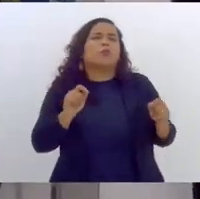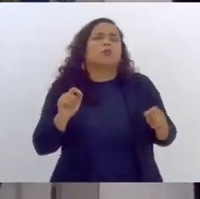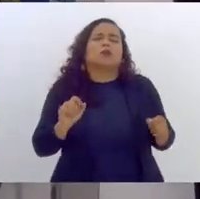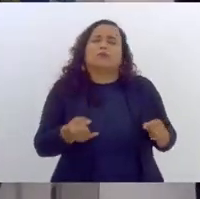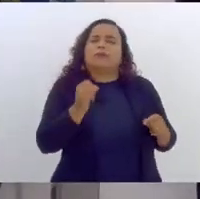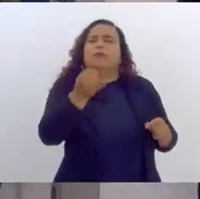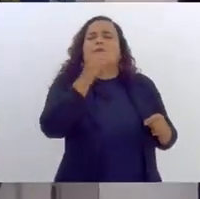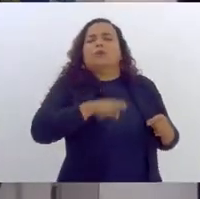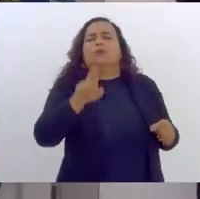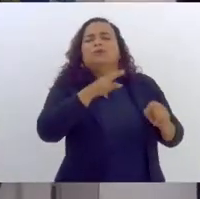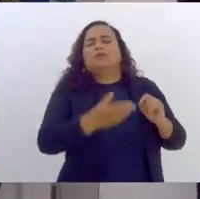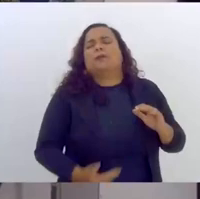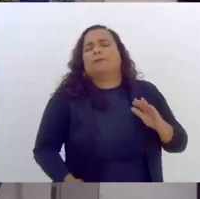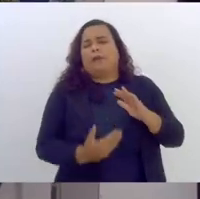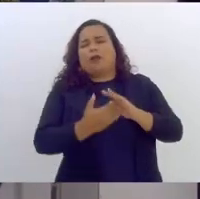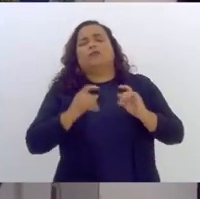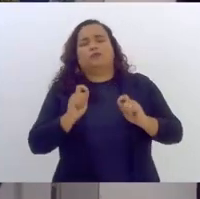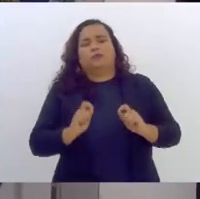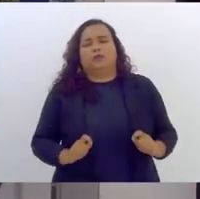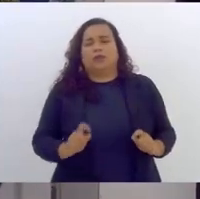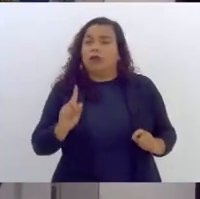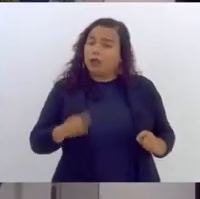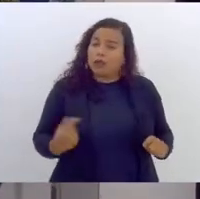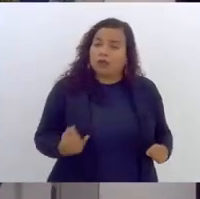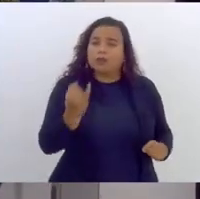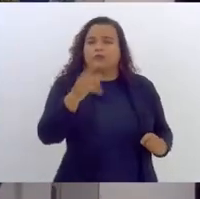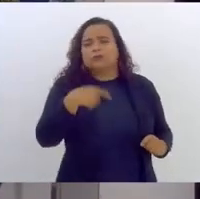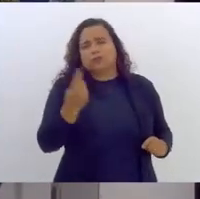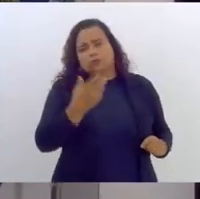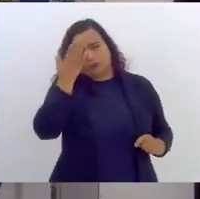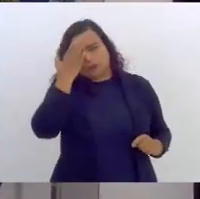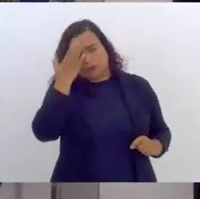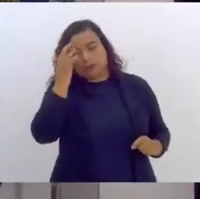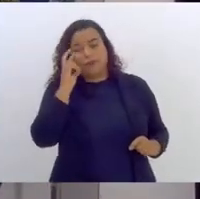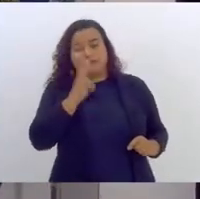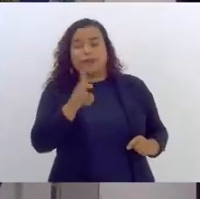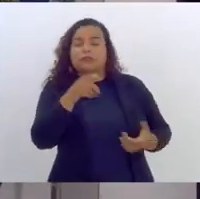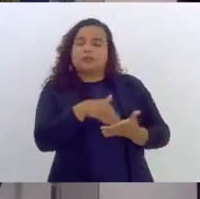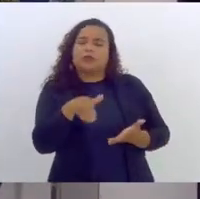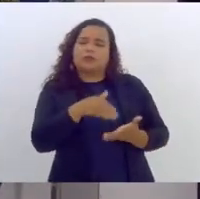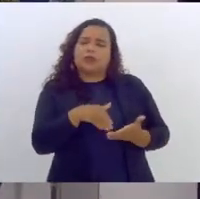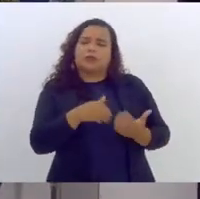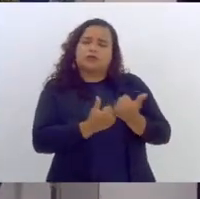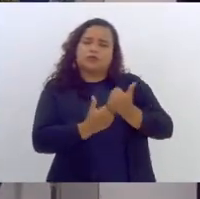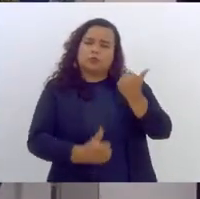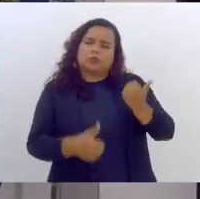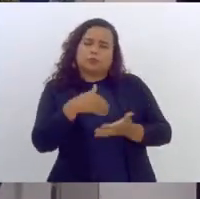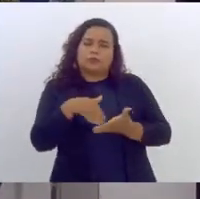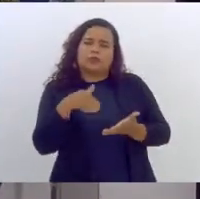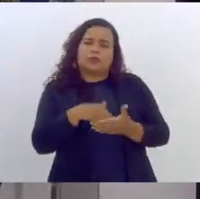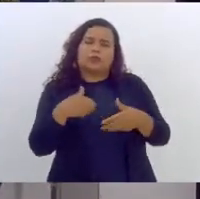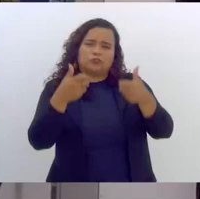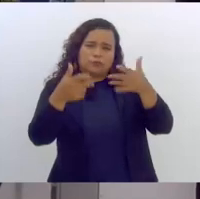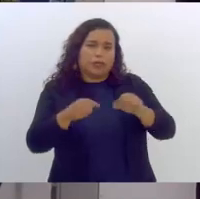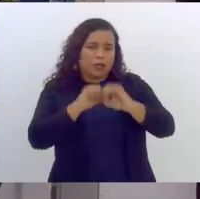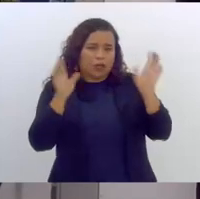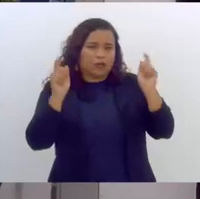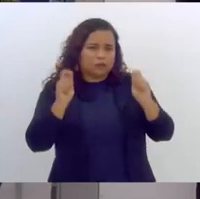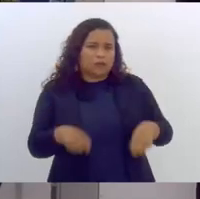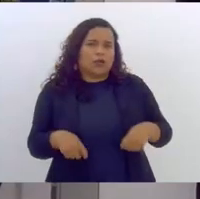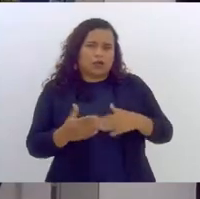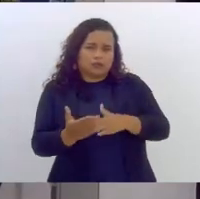o que seria importante para nós seria ouvir Talvez o secretário Paulo secretário possa nos ajudar a esclarecendo isso